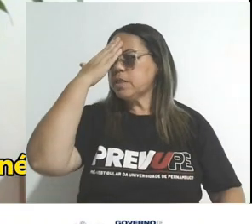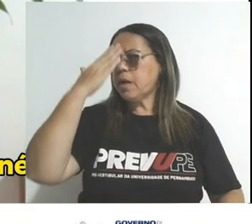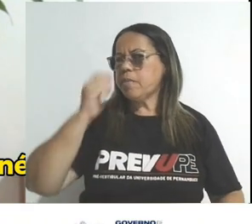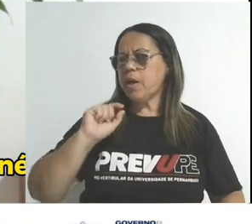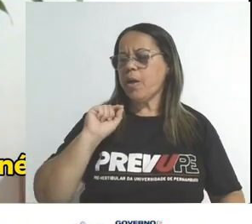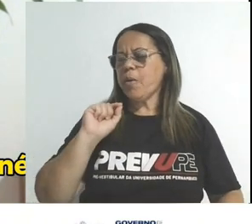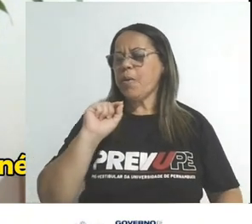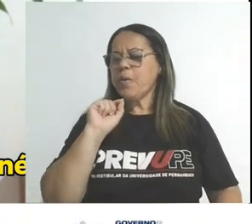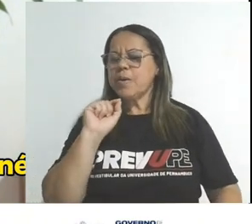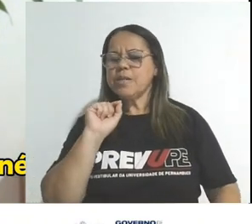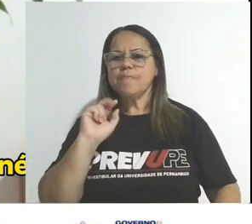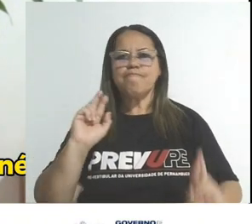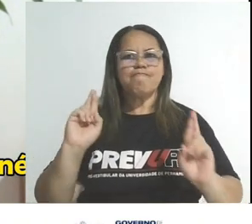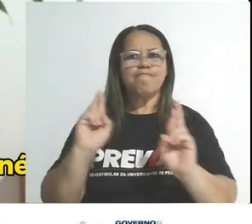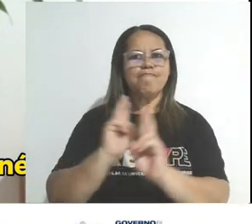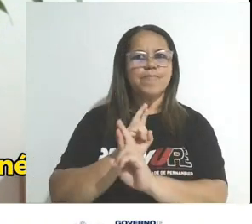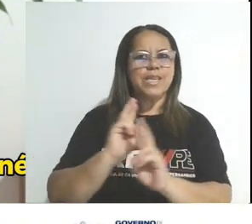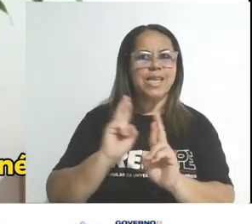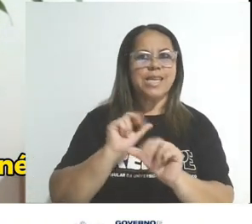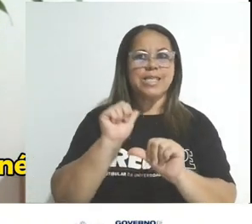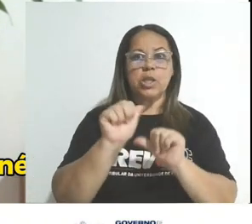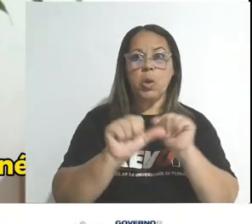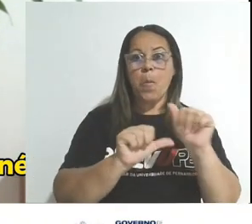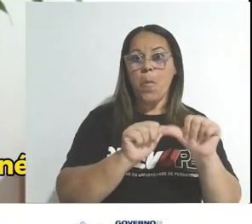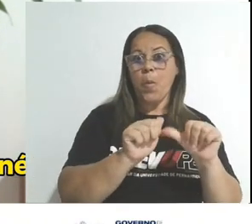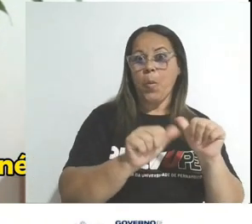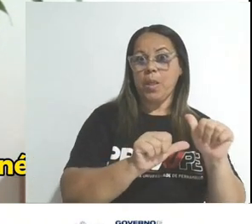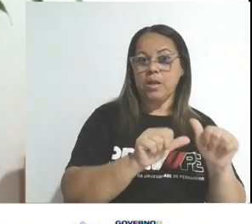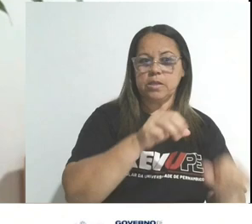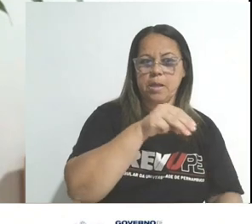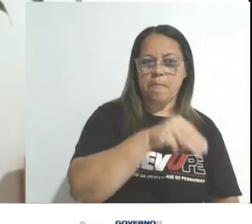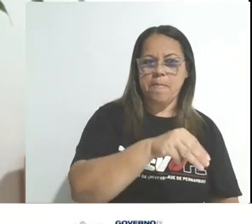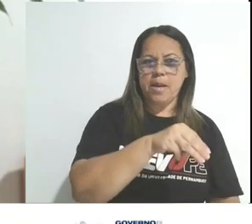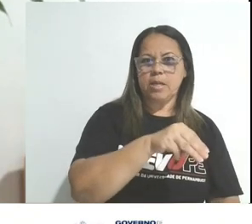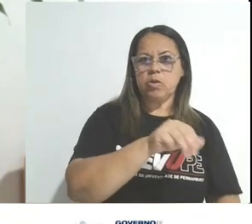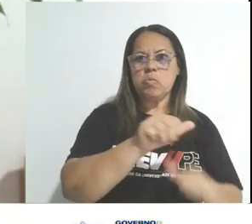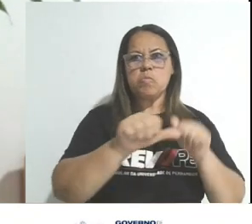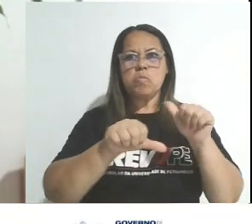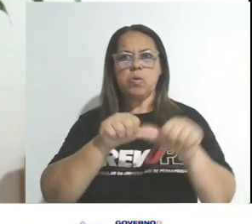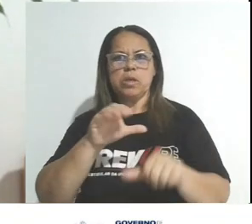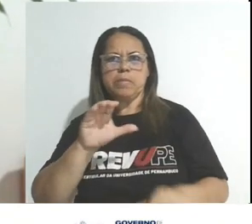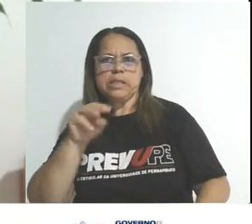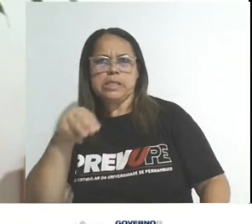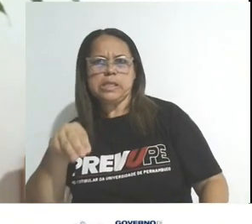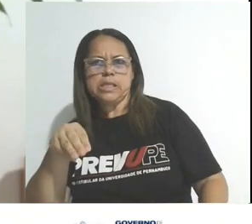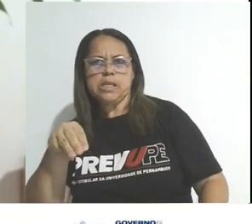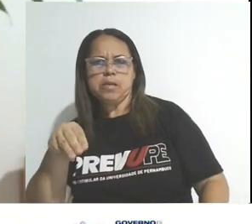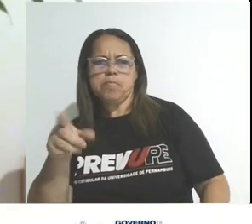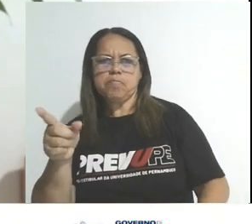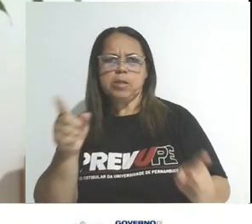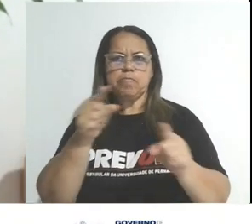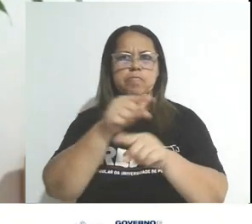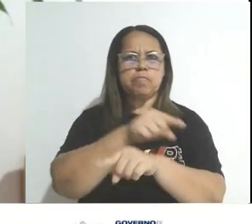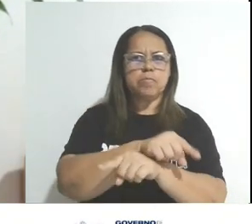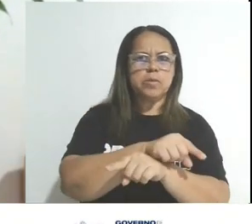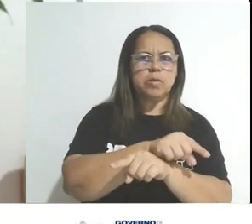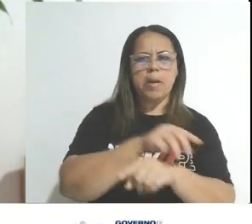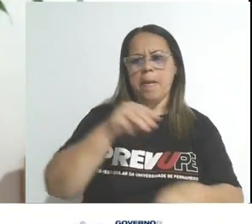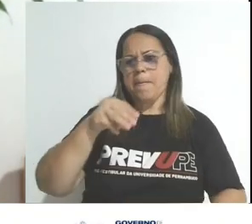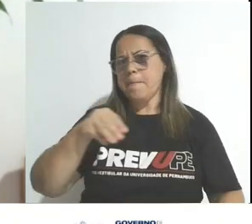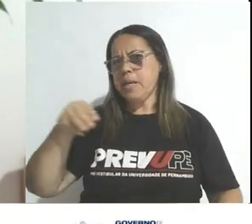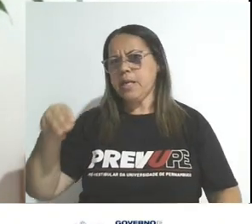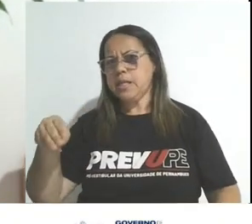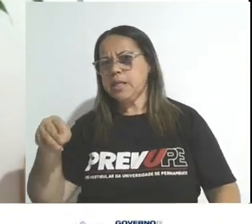essa relação de mudança de unidade de medida, né? Entre centímetros para metros, entre